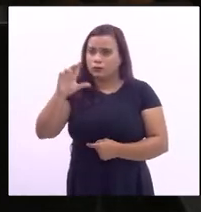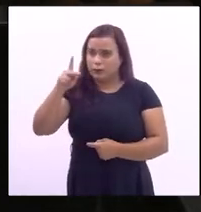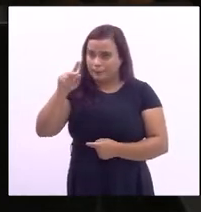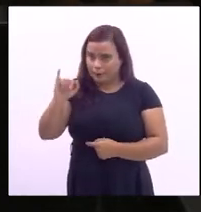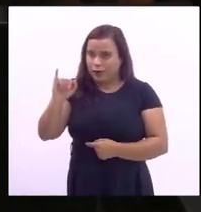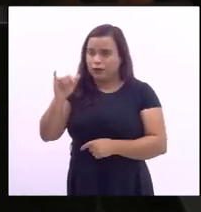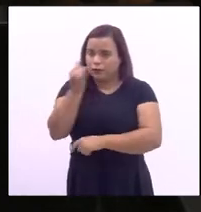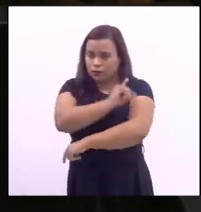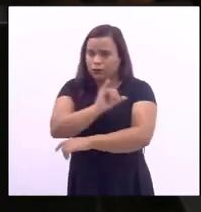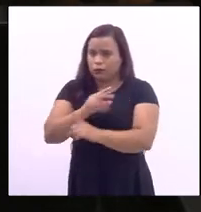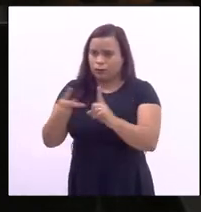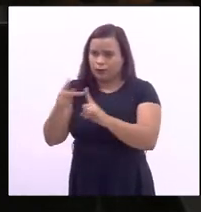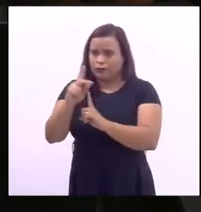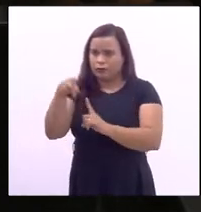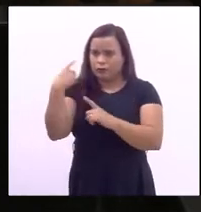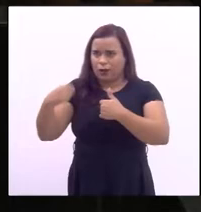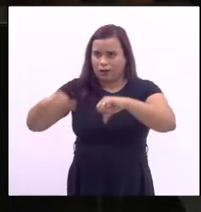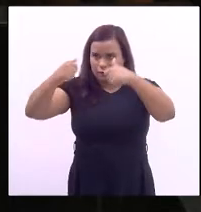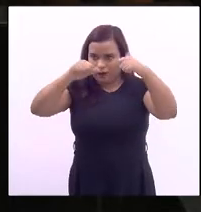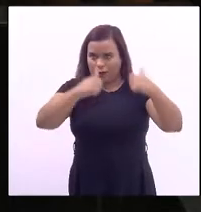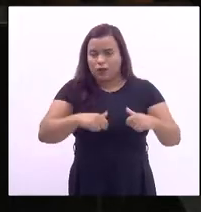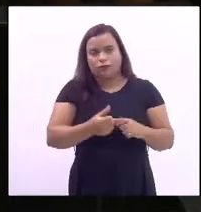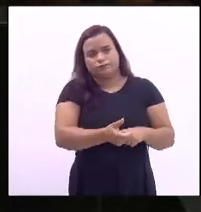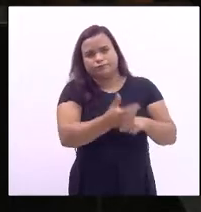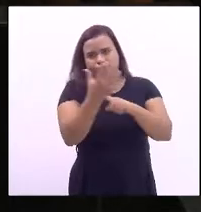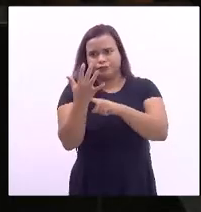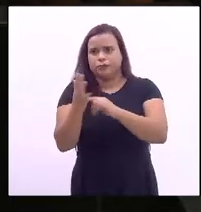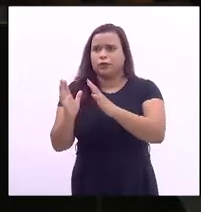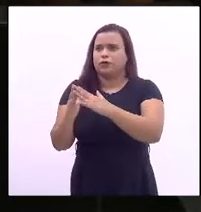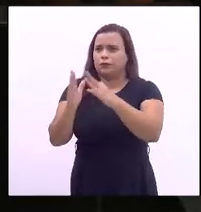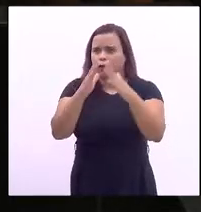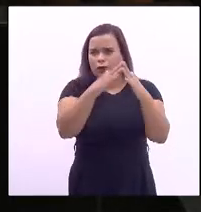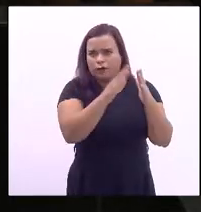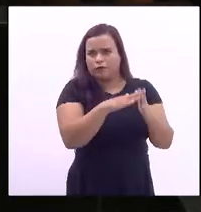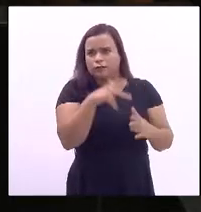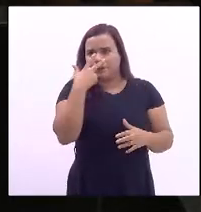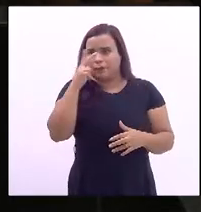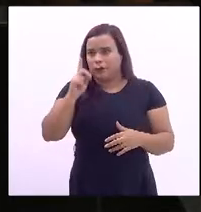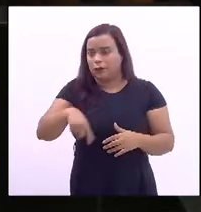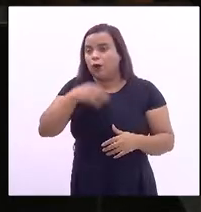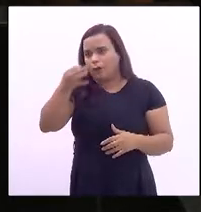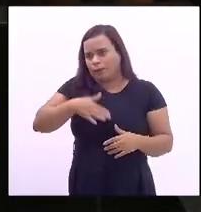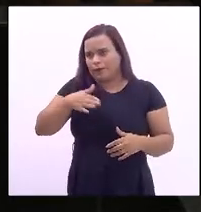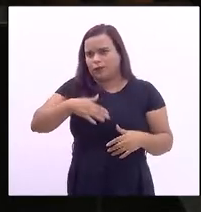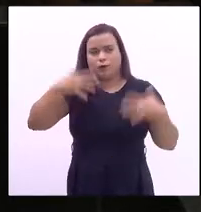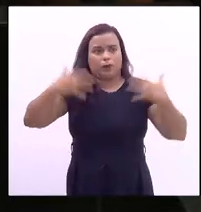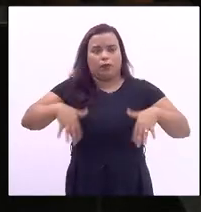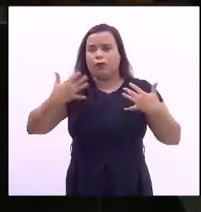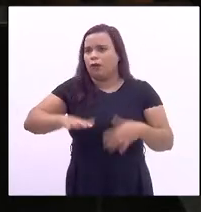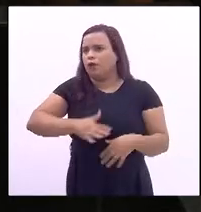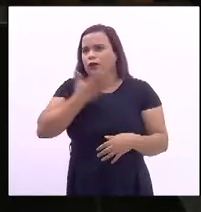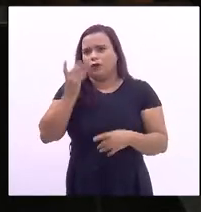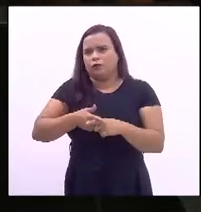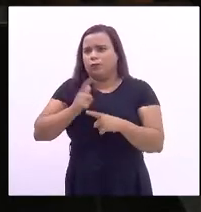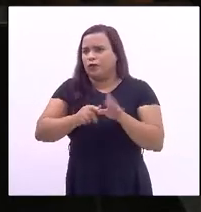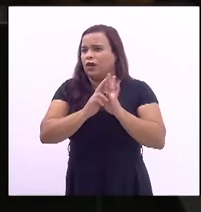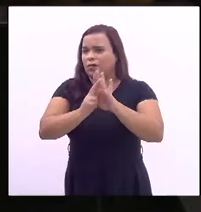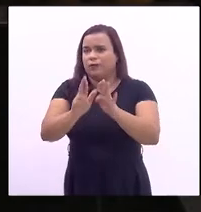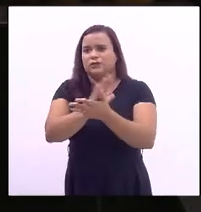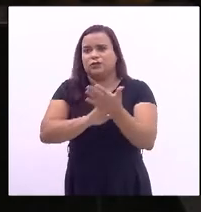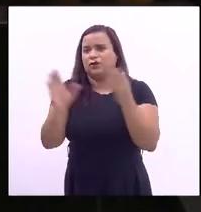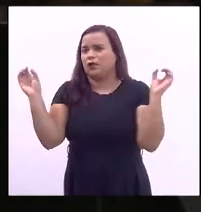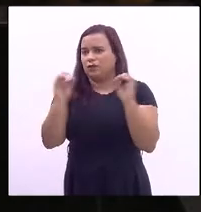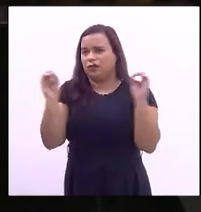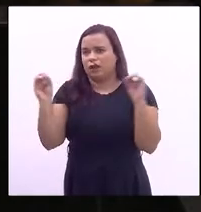CPI do Rio previdência foi avaliar a carteira de imóveis que na minha opinião é uma aberração porque eu não representa absolutamente nada